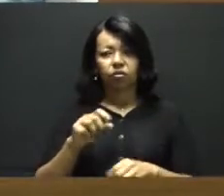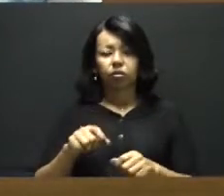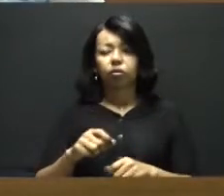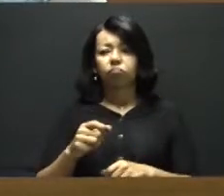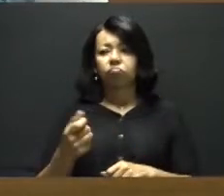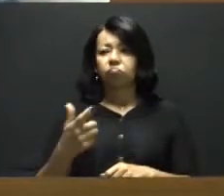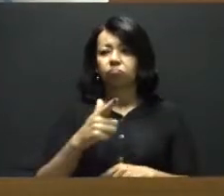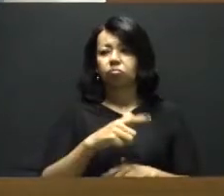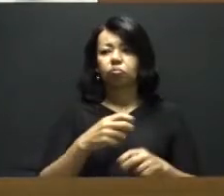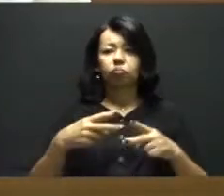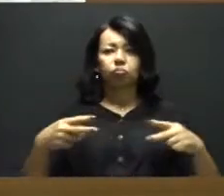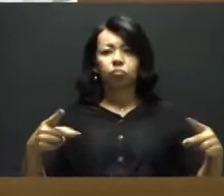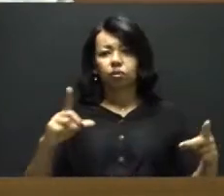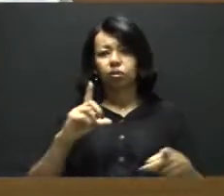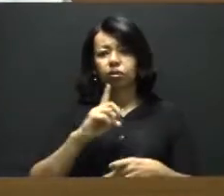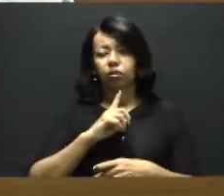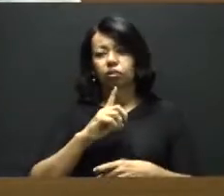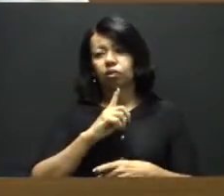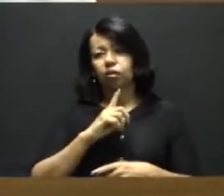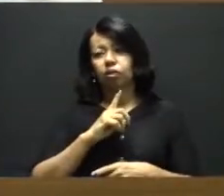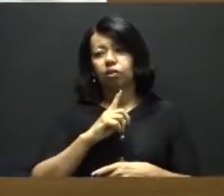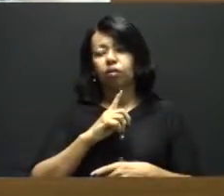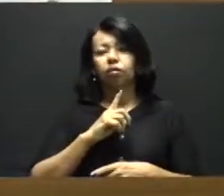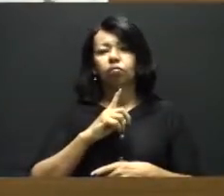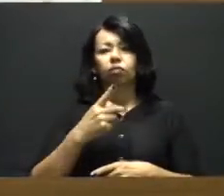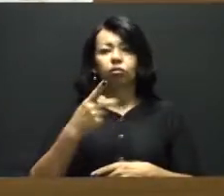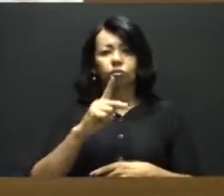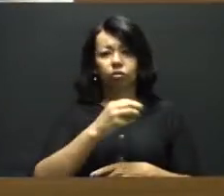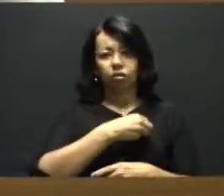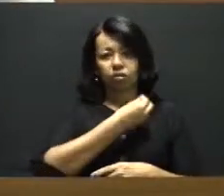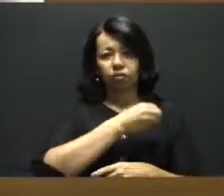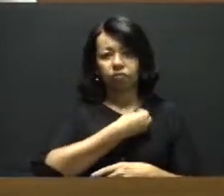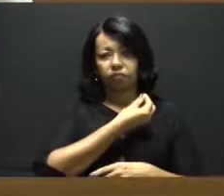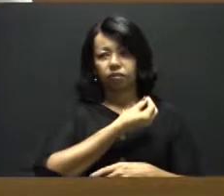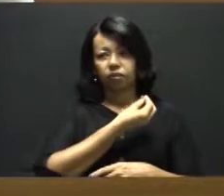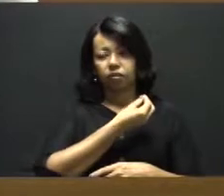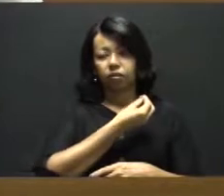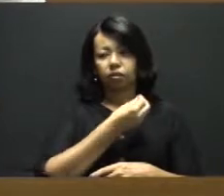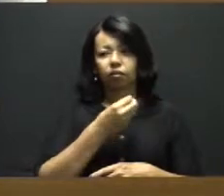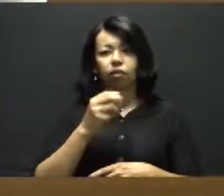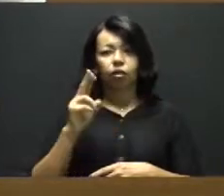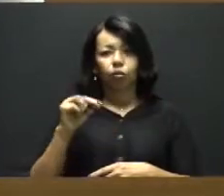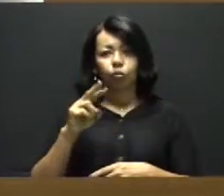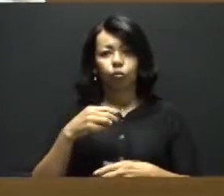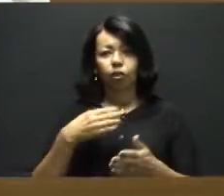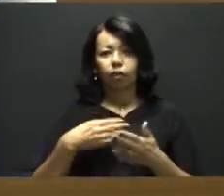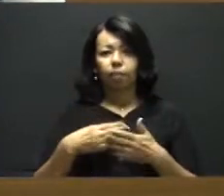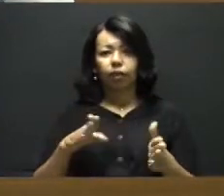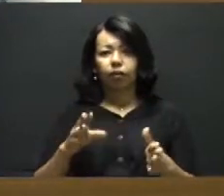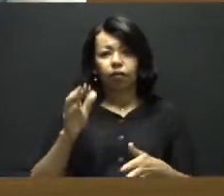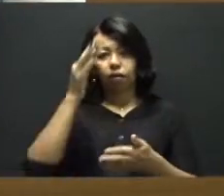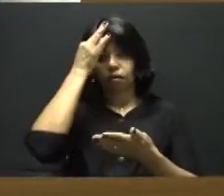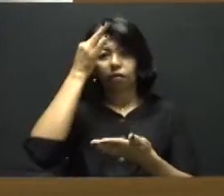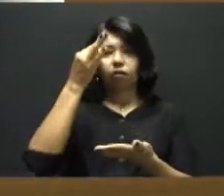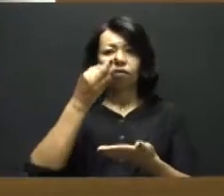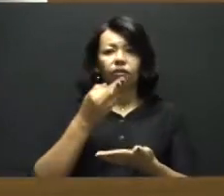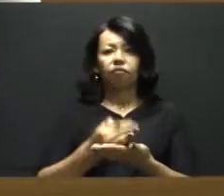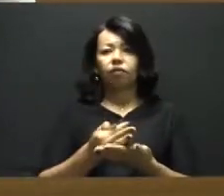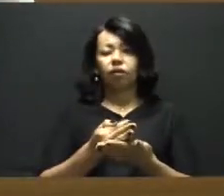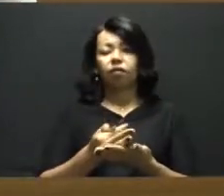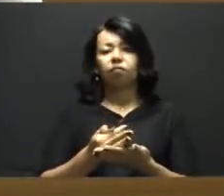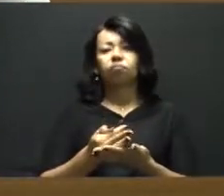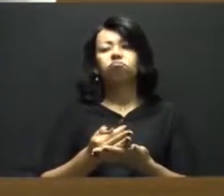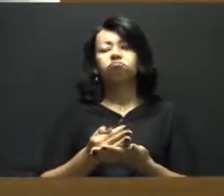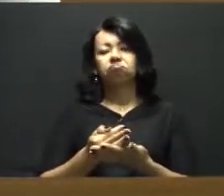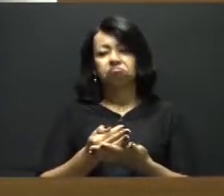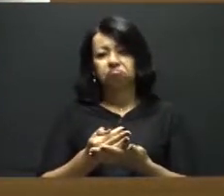coisa que teve certeza passado na sua vida não perca a fé nunca nunca a fé move muita